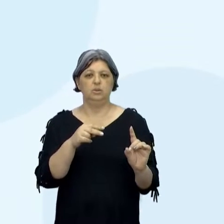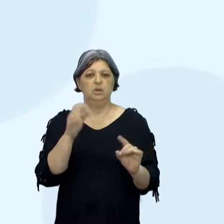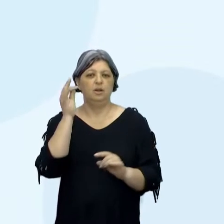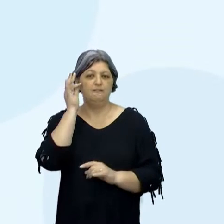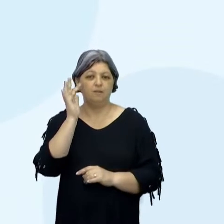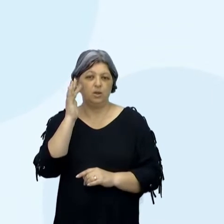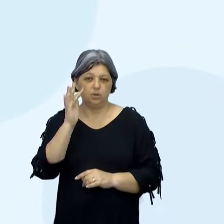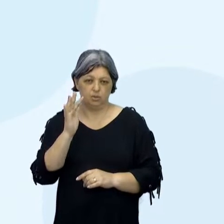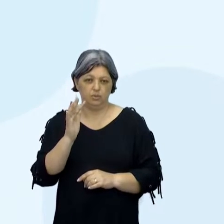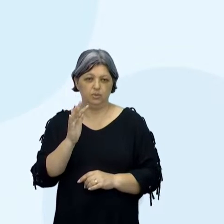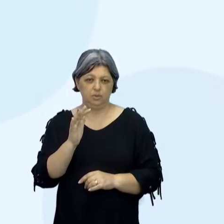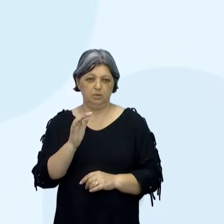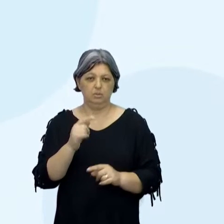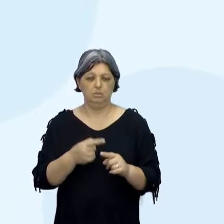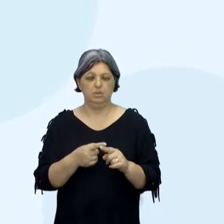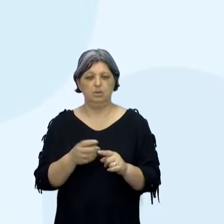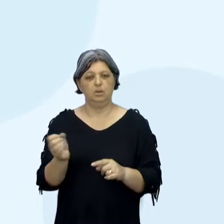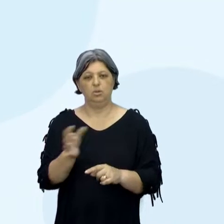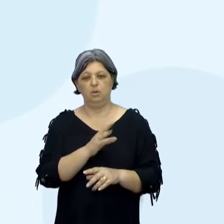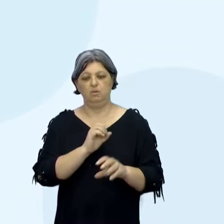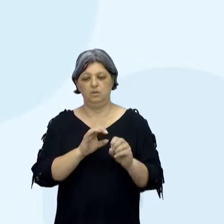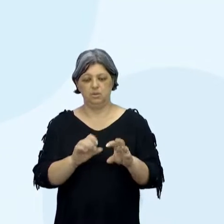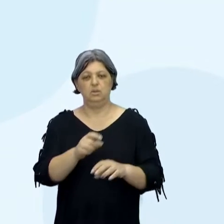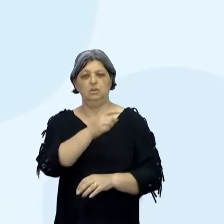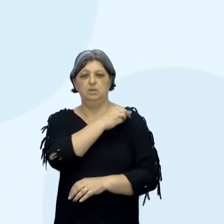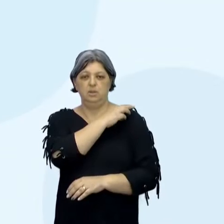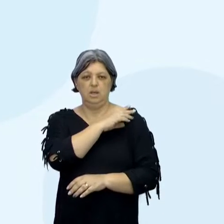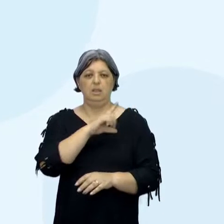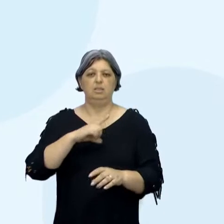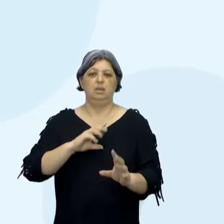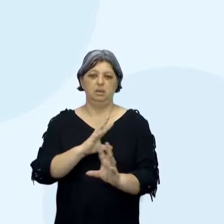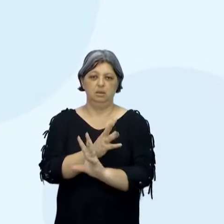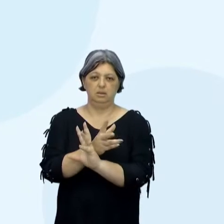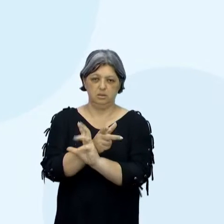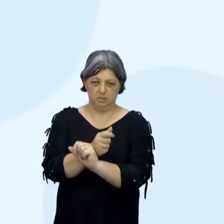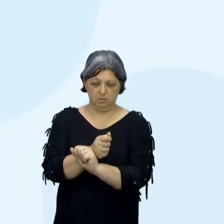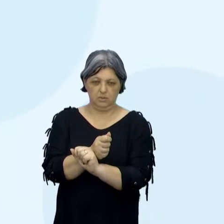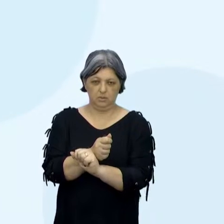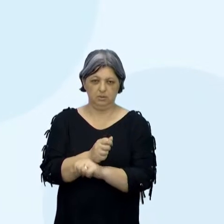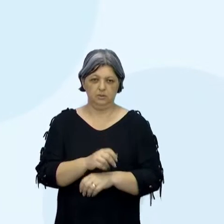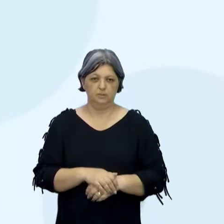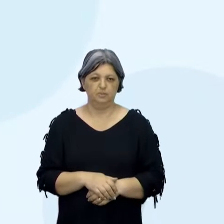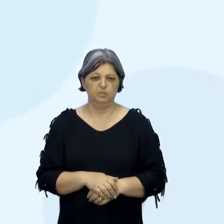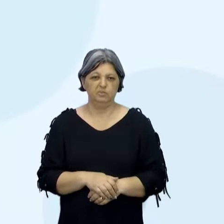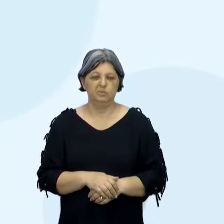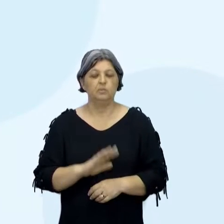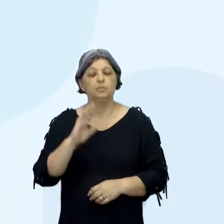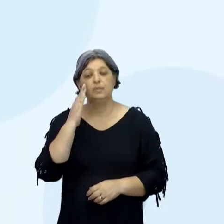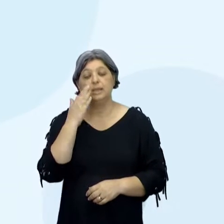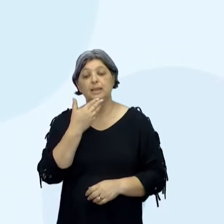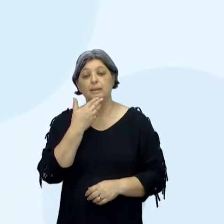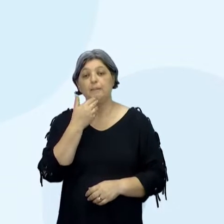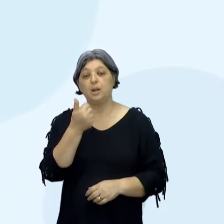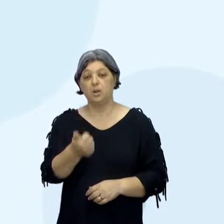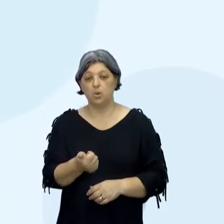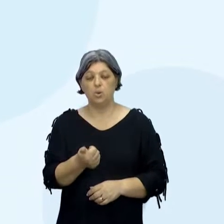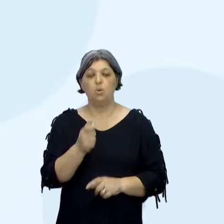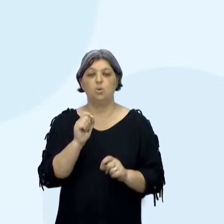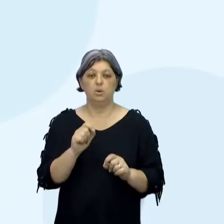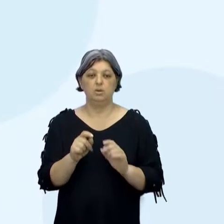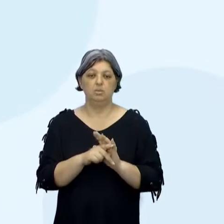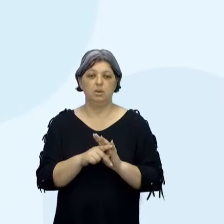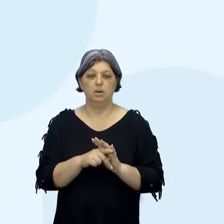que o novo ensino médio tem essa questão da interdisciplinaridade, para que a gente entenda melhor aí até mesmo